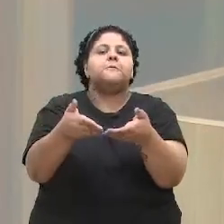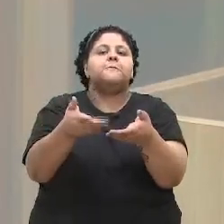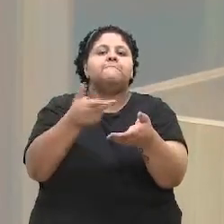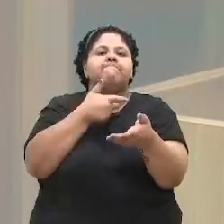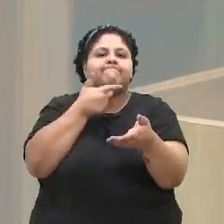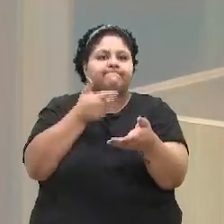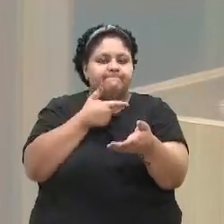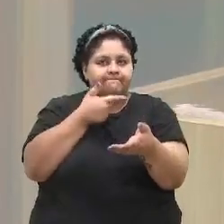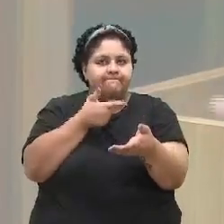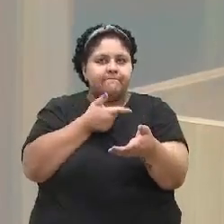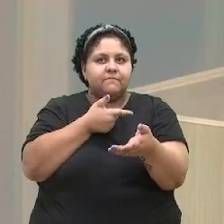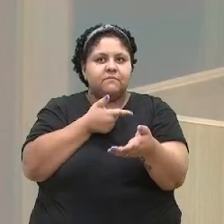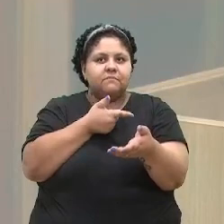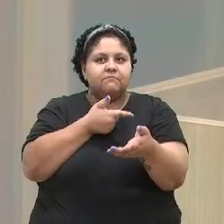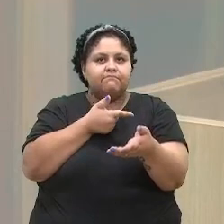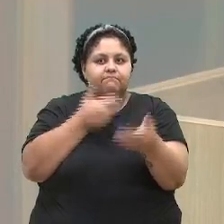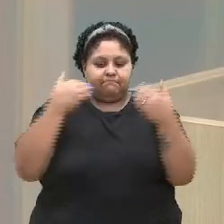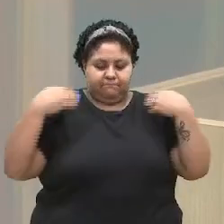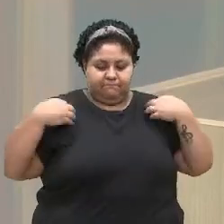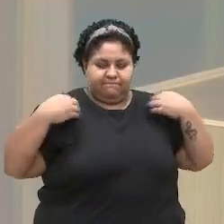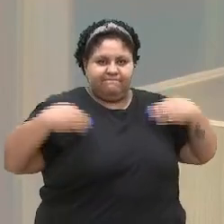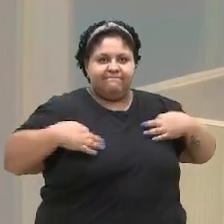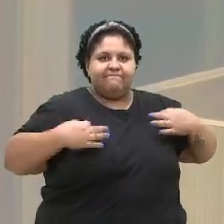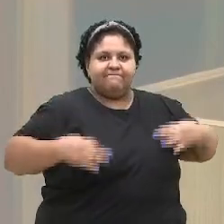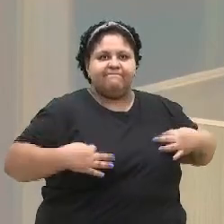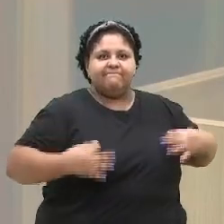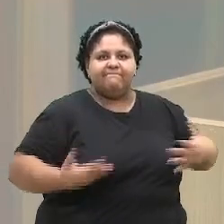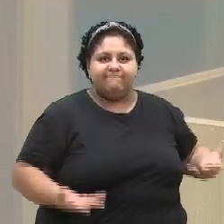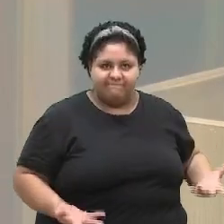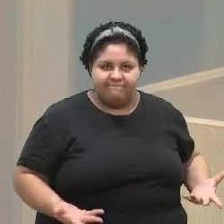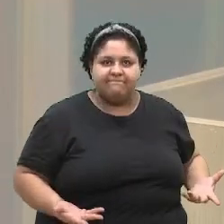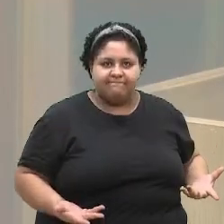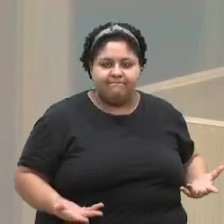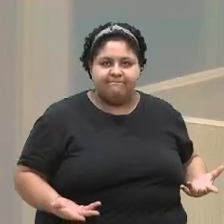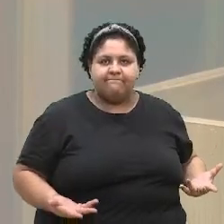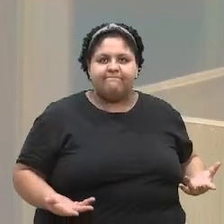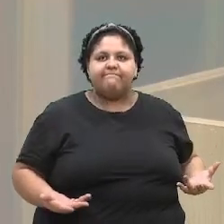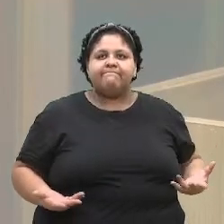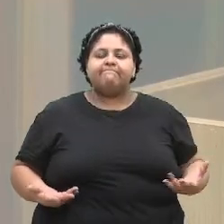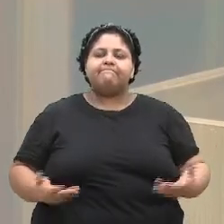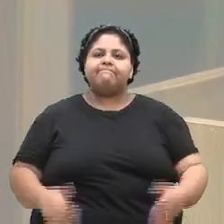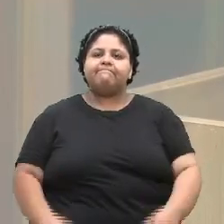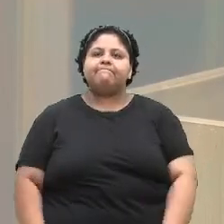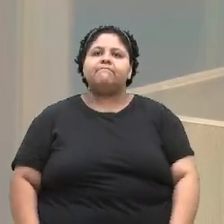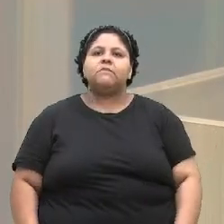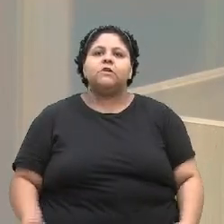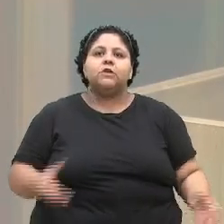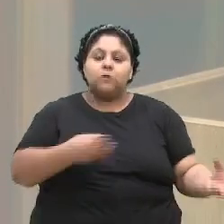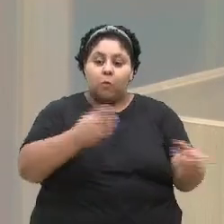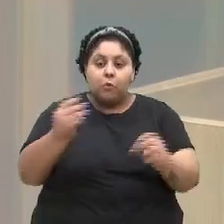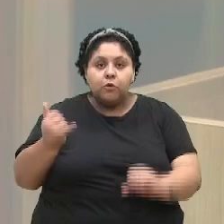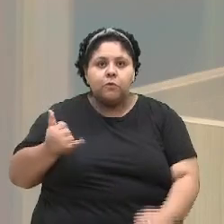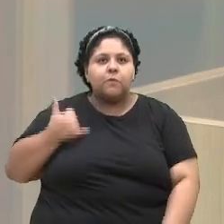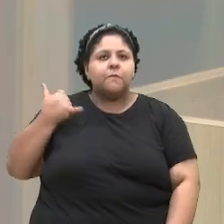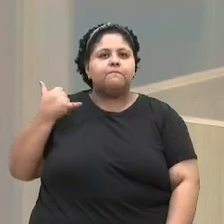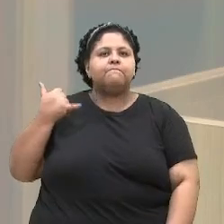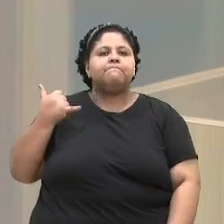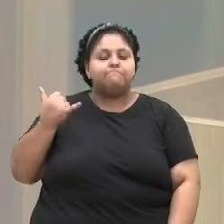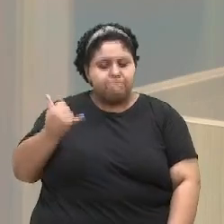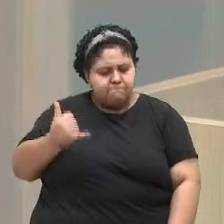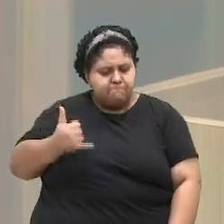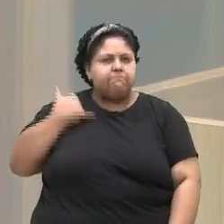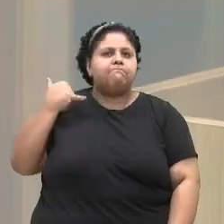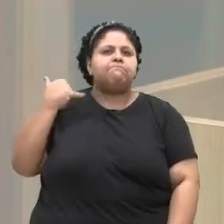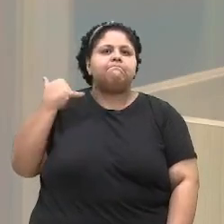aqui dessa forma vestido dessa maneira e com muito orgulho muito orgulho